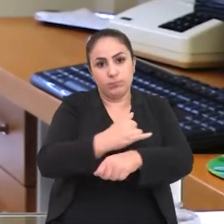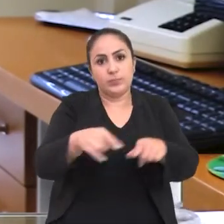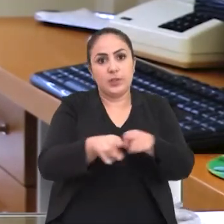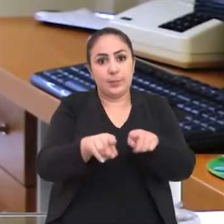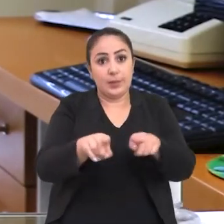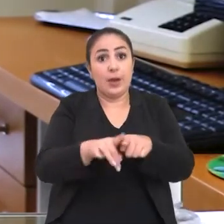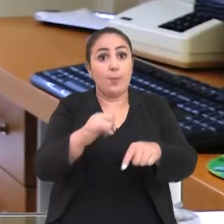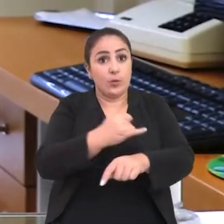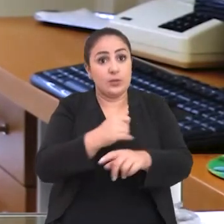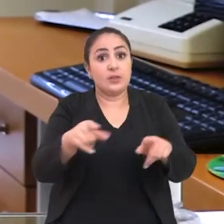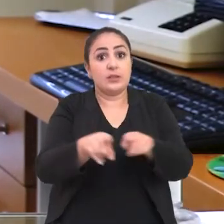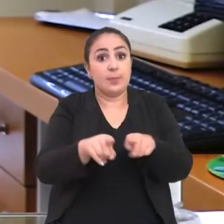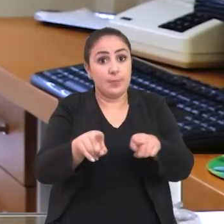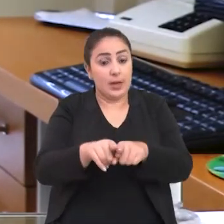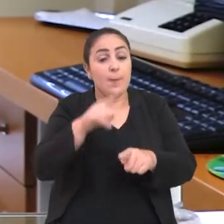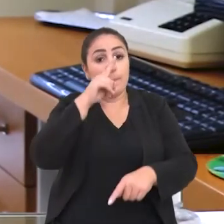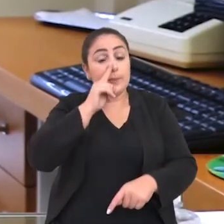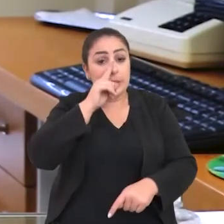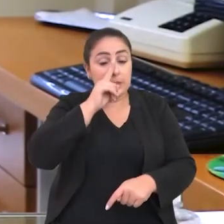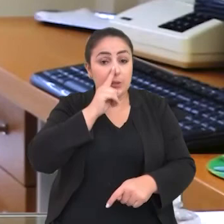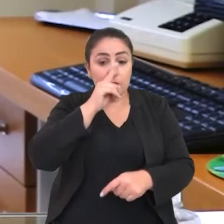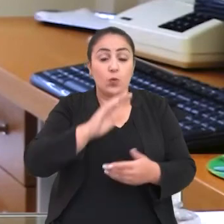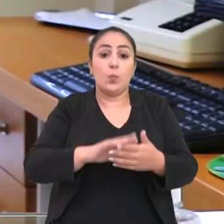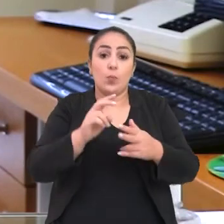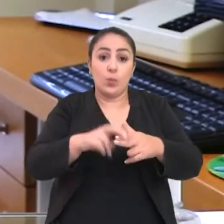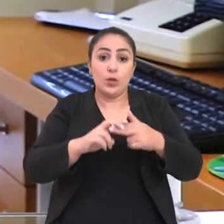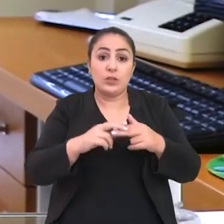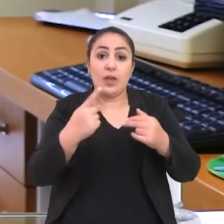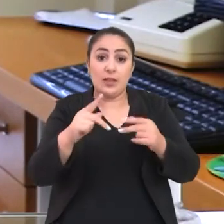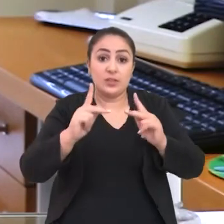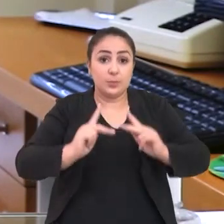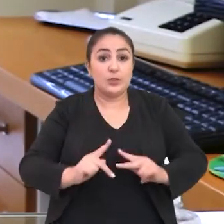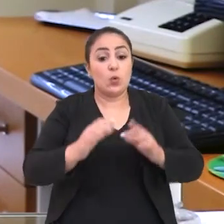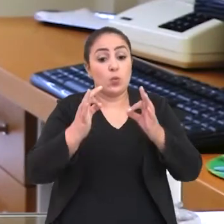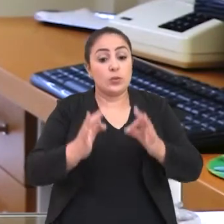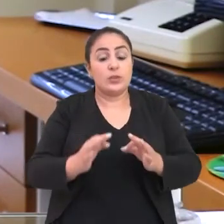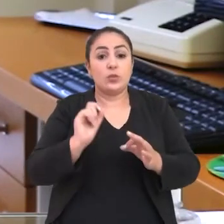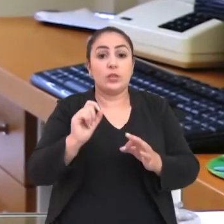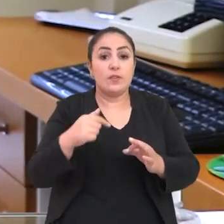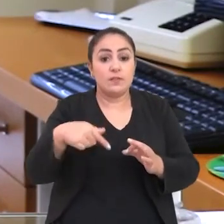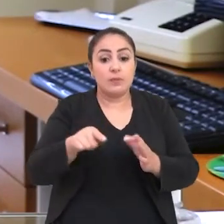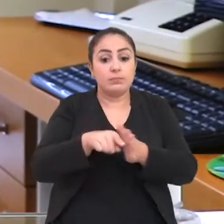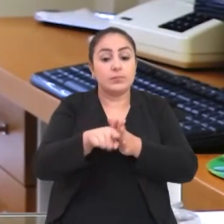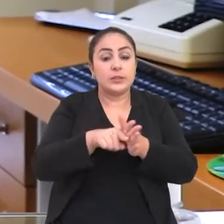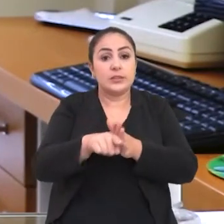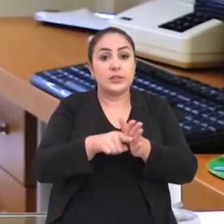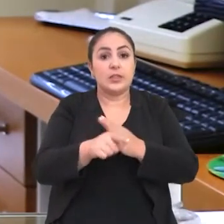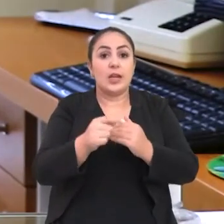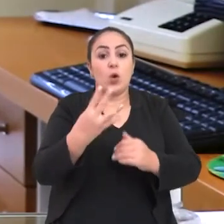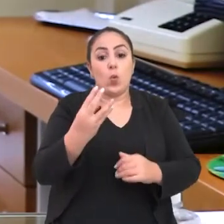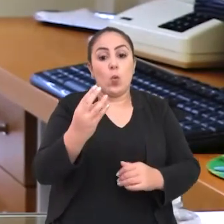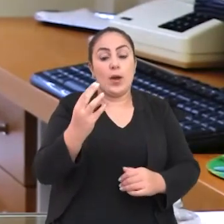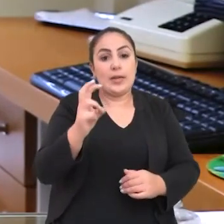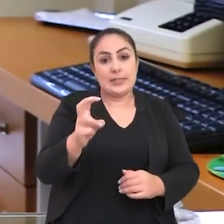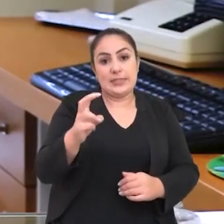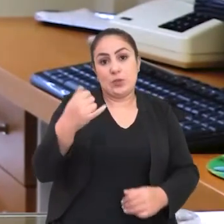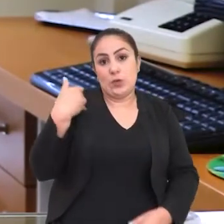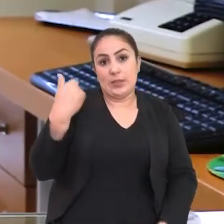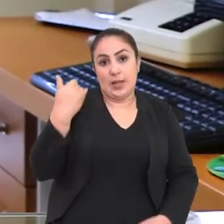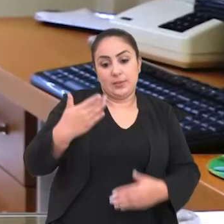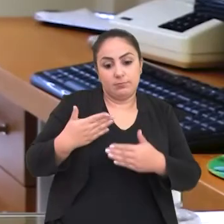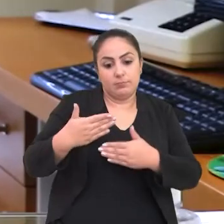têm obesidade. A obesidade também é um fator de risco. Então, esses pacientes, o ideal é que fossem rastreados a partir